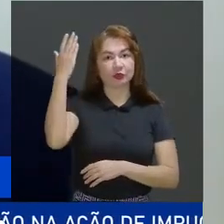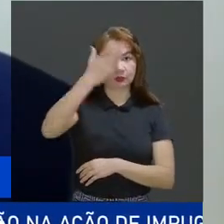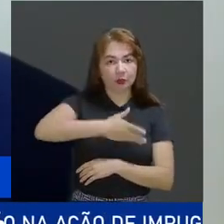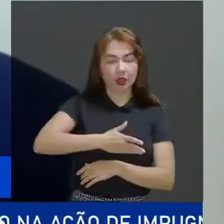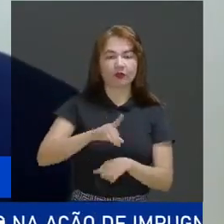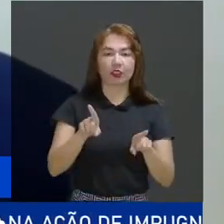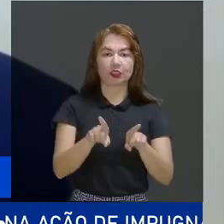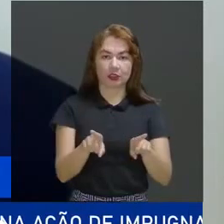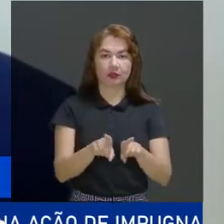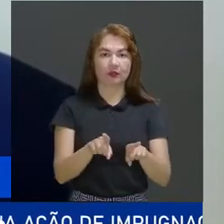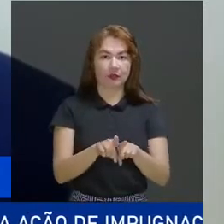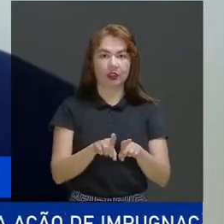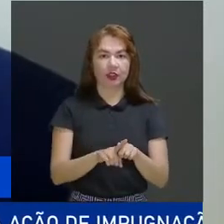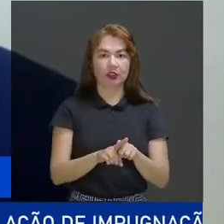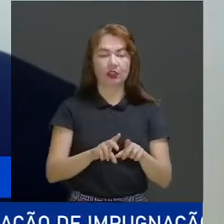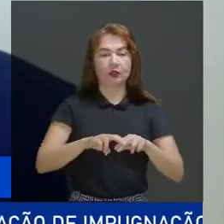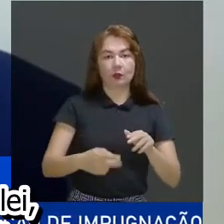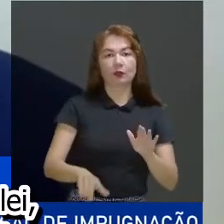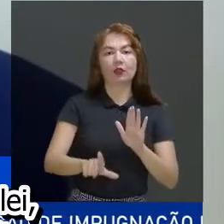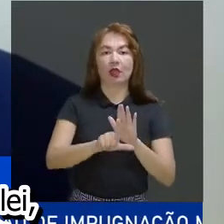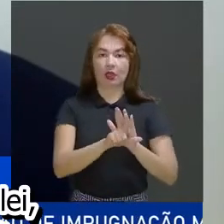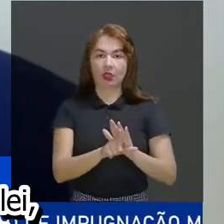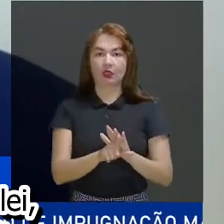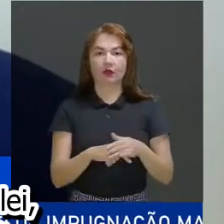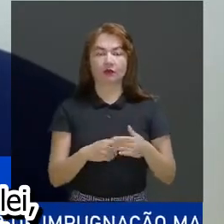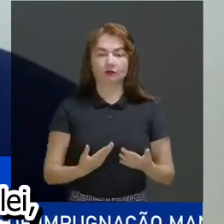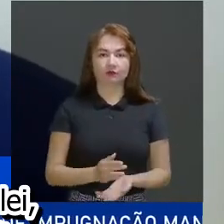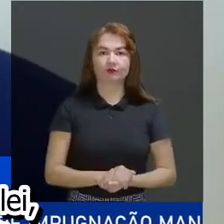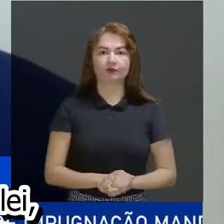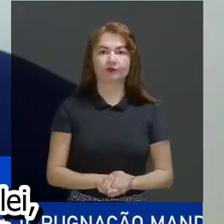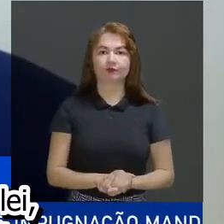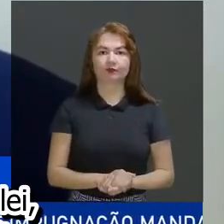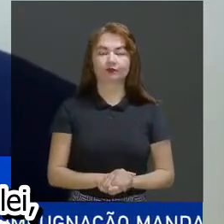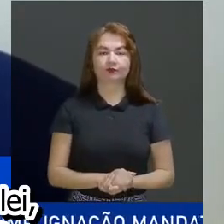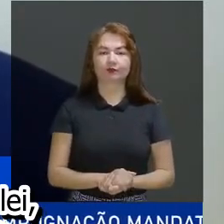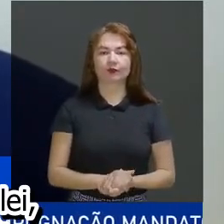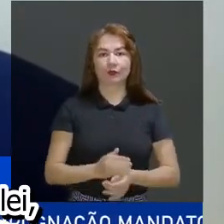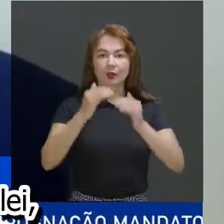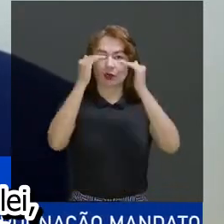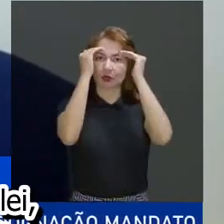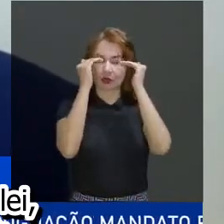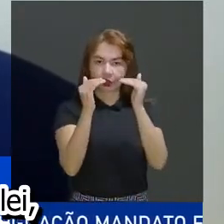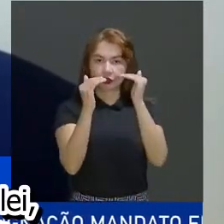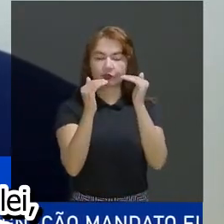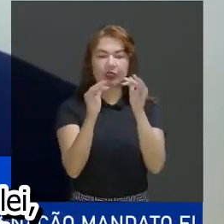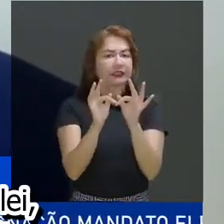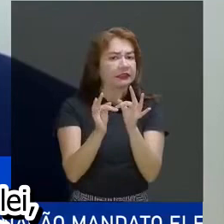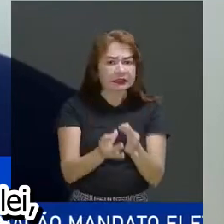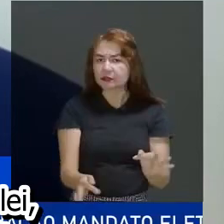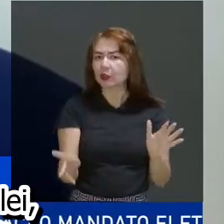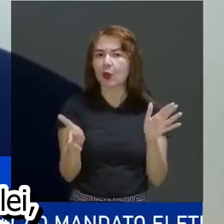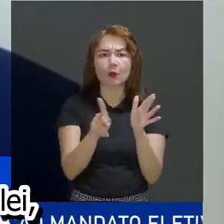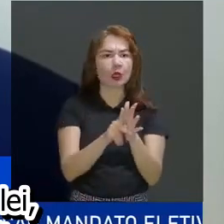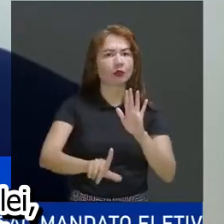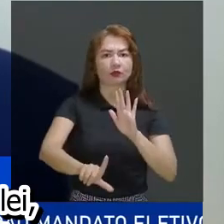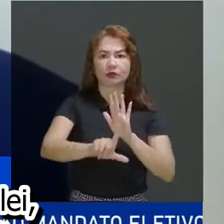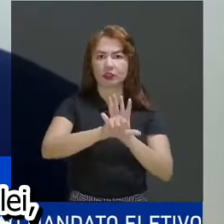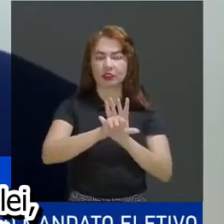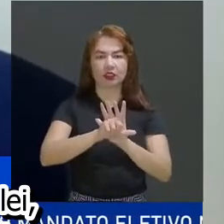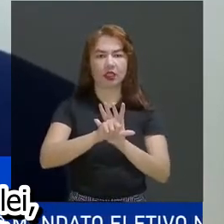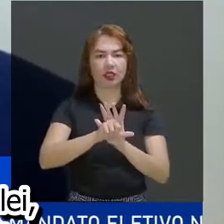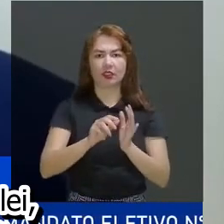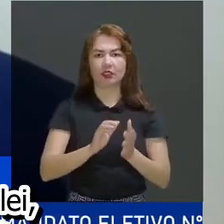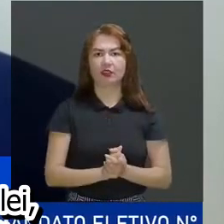enganoso para burlar a lei. É sim um descumprimento puro e simples da lei, tomada aqui em sentido